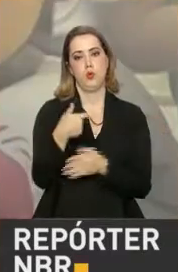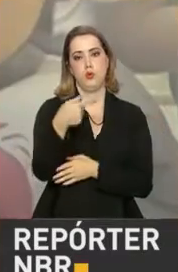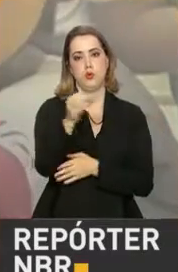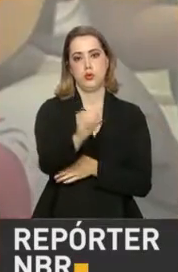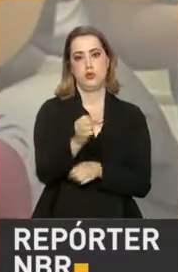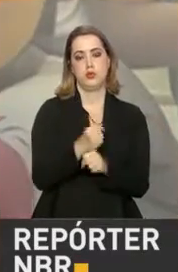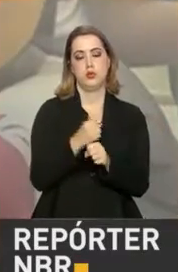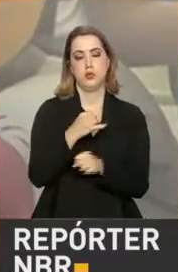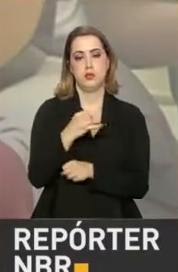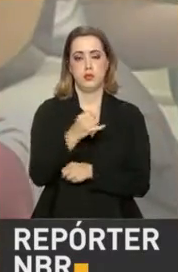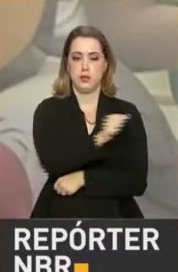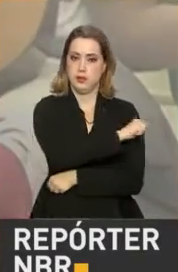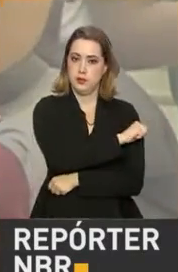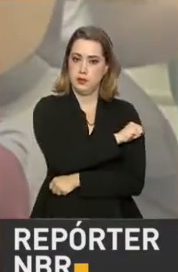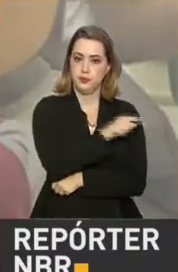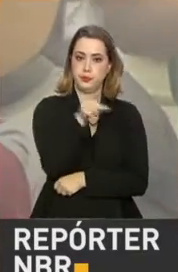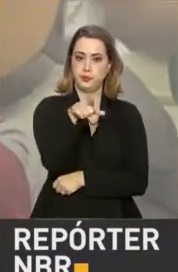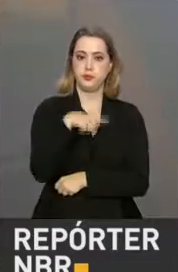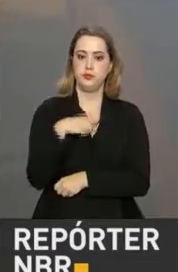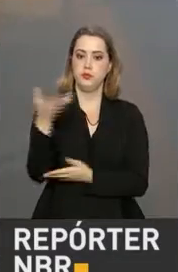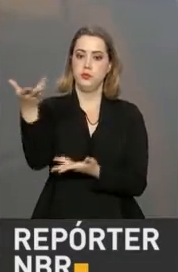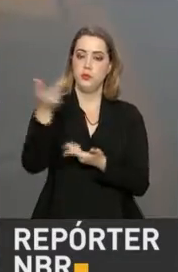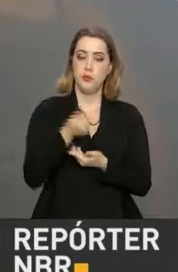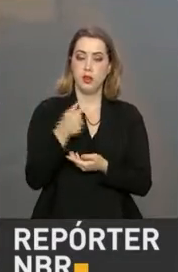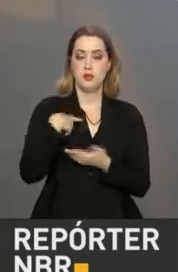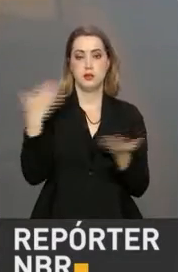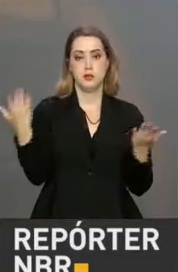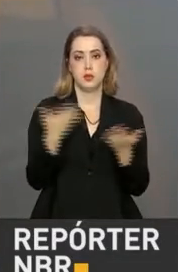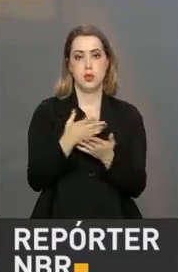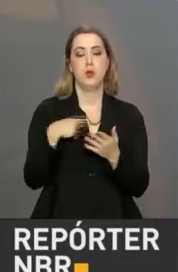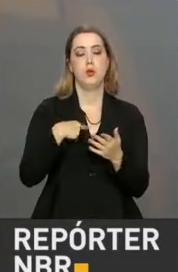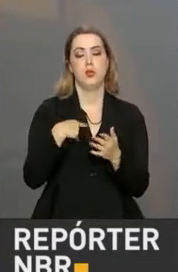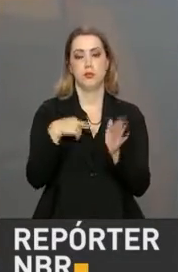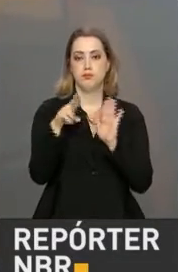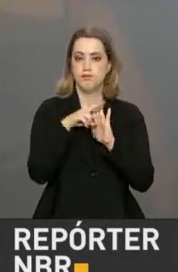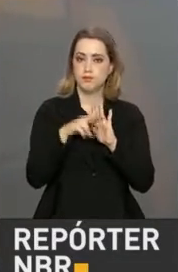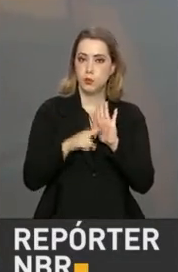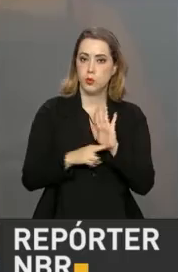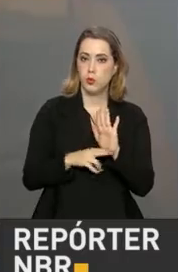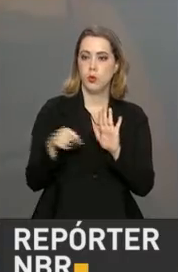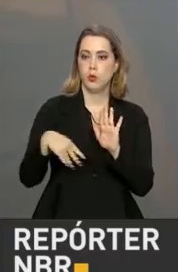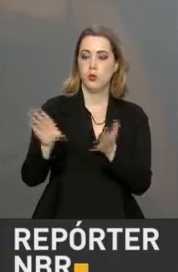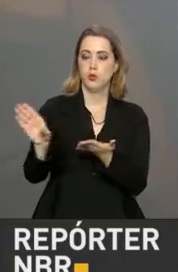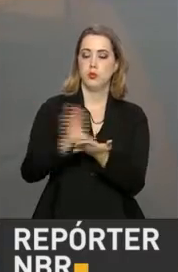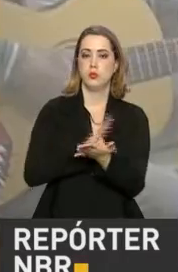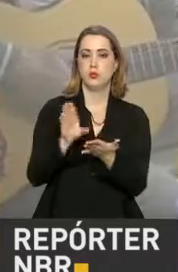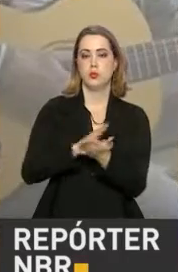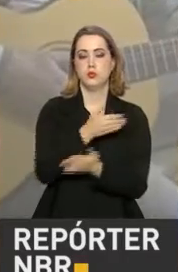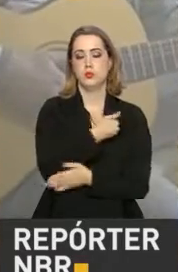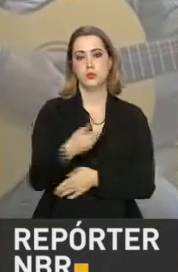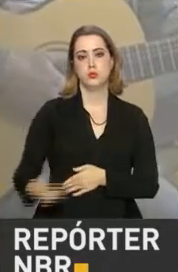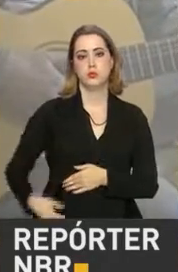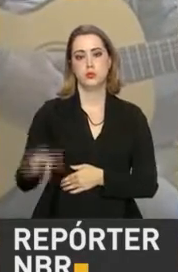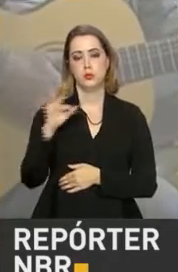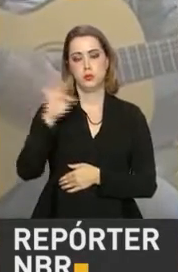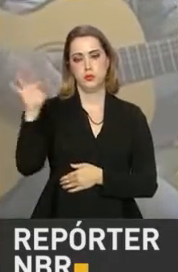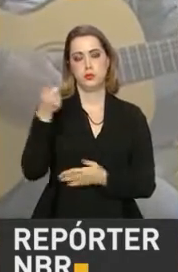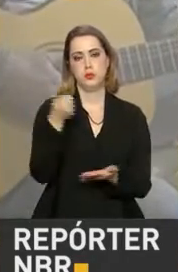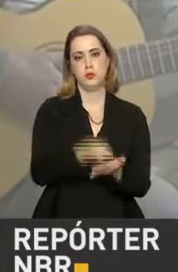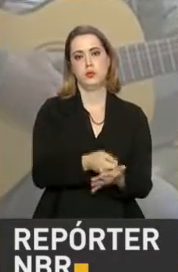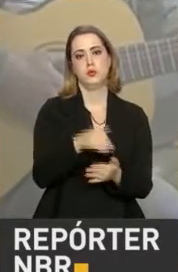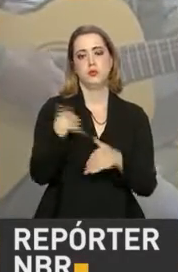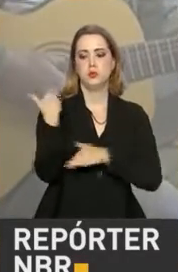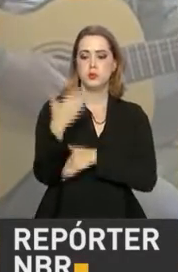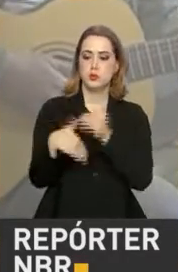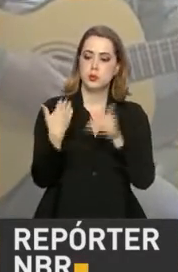administração recebe aliviada a notícia da regularização dos repasses do governo federal é garantia para a